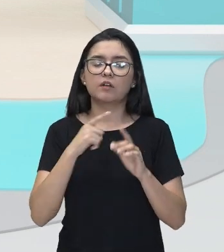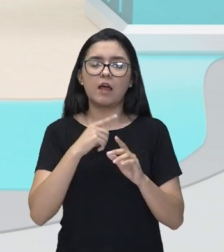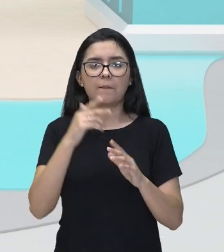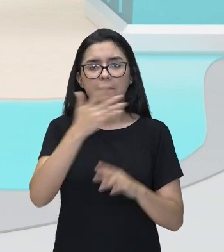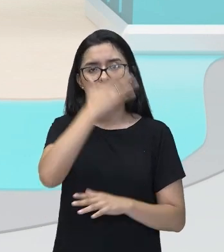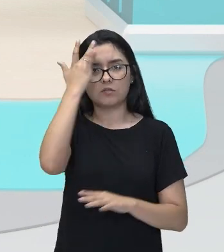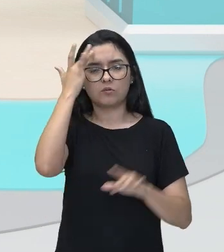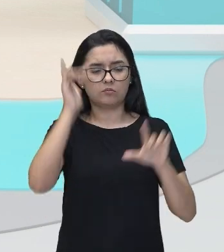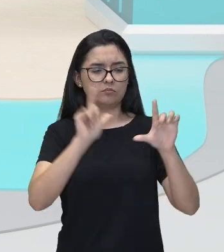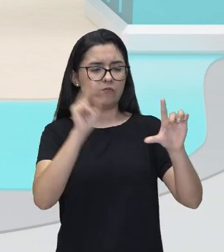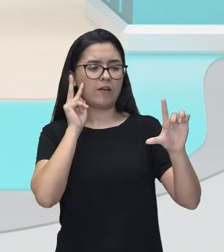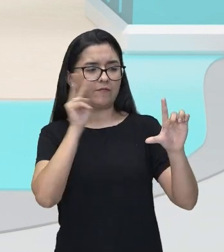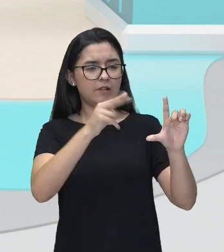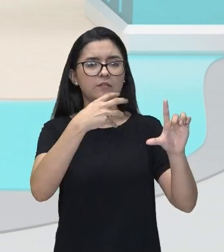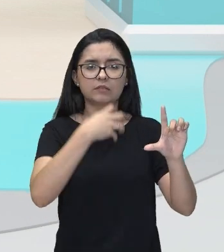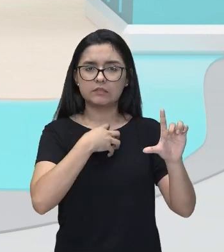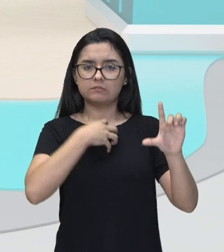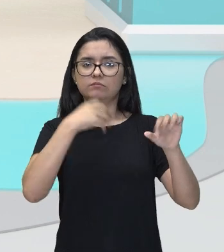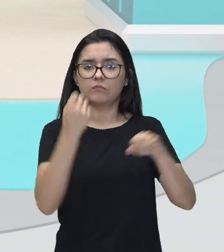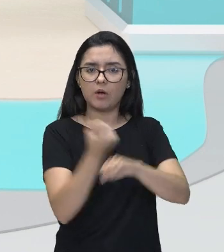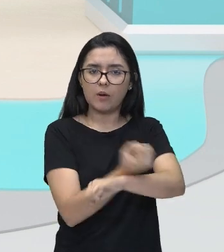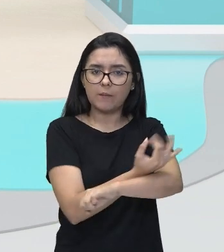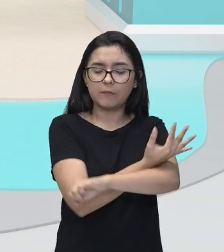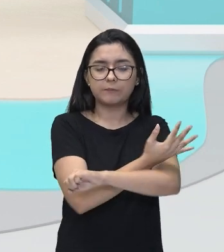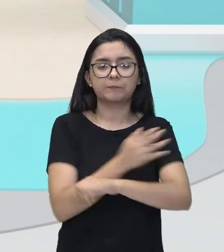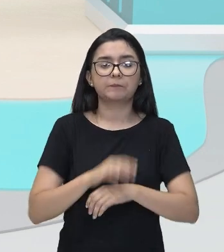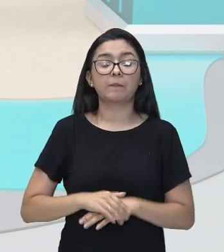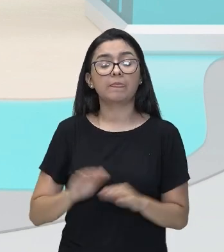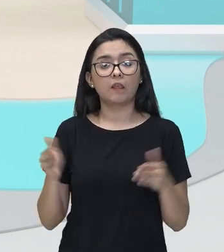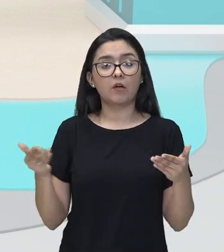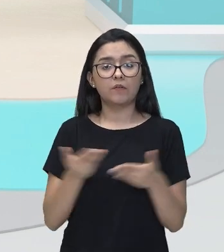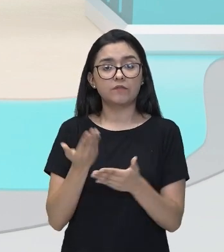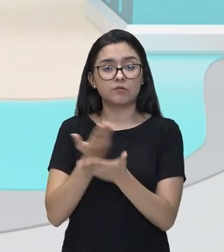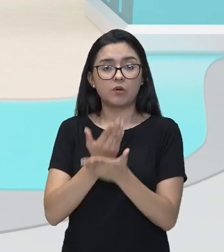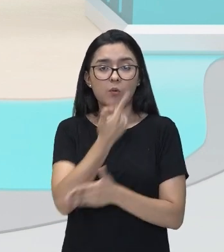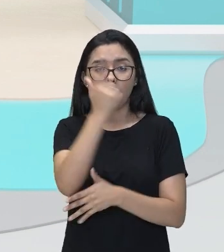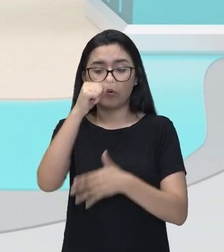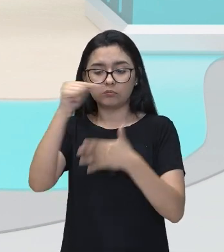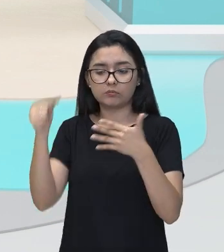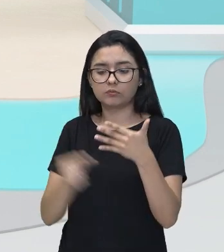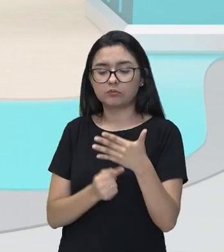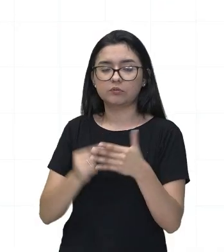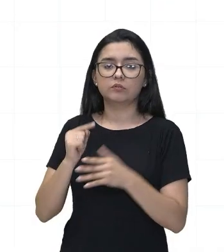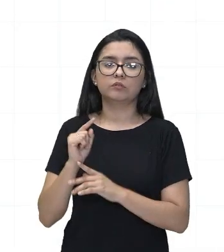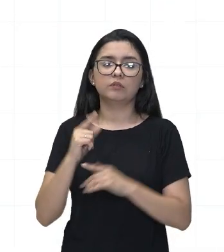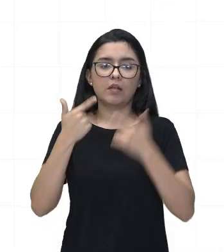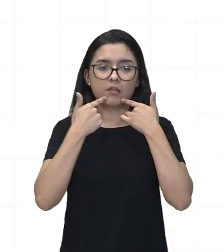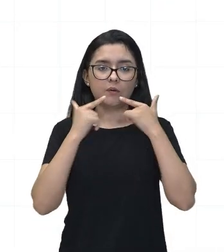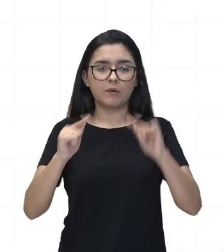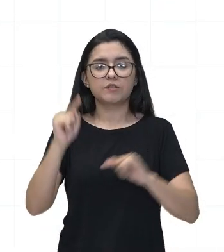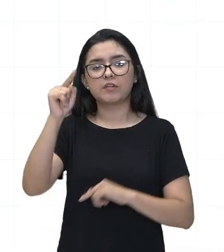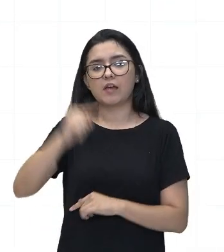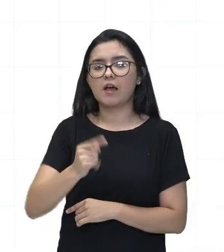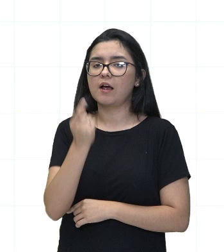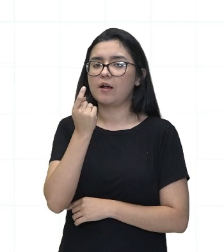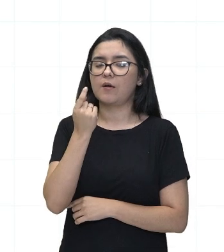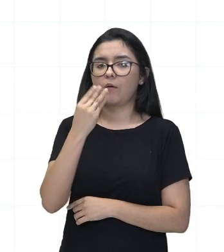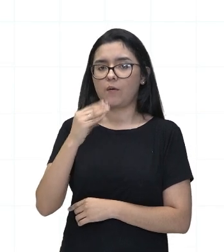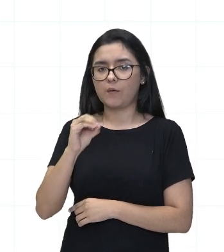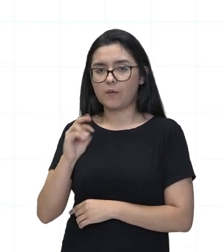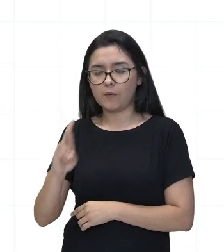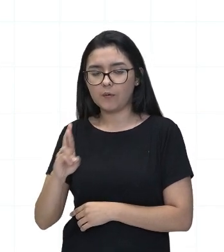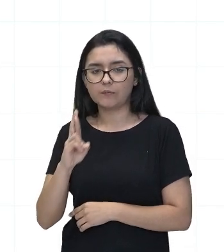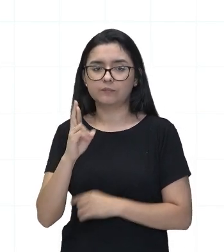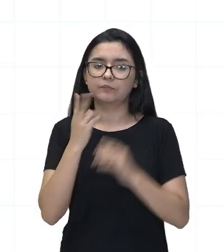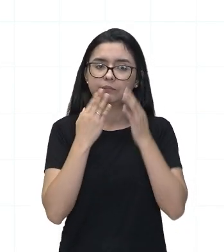espectador. Então, a gente vai estudar agora um outro elemento da linguagem, que é a cor. A cor é